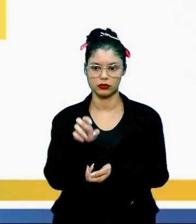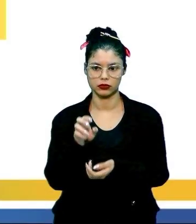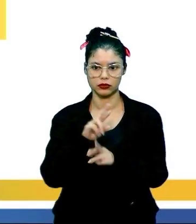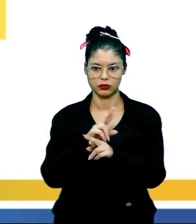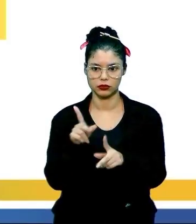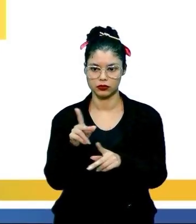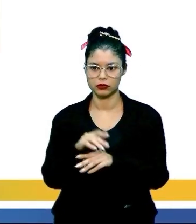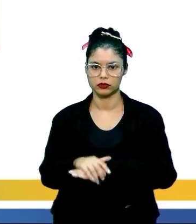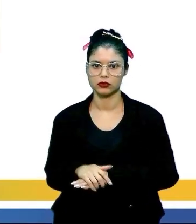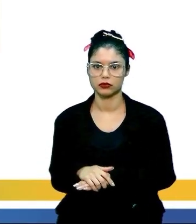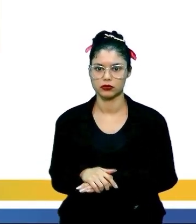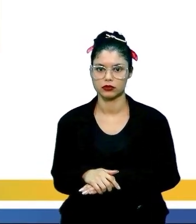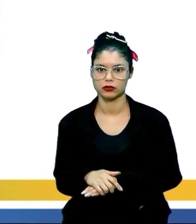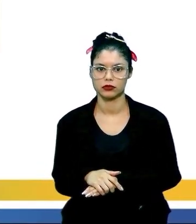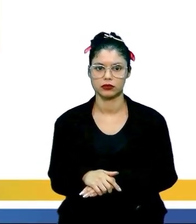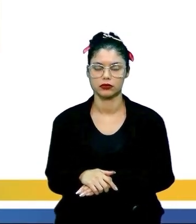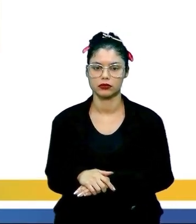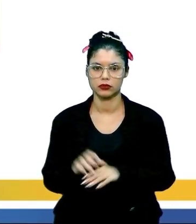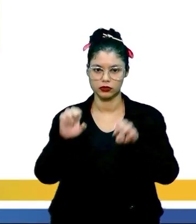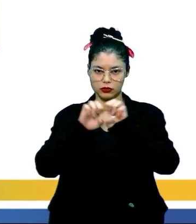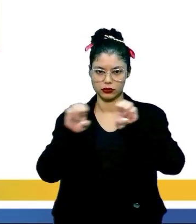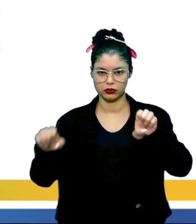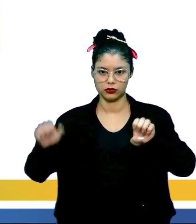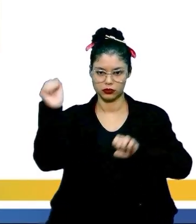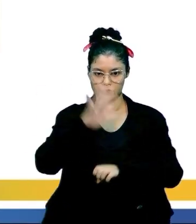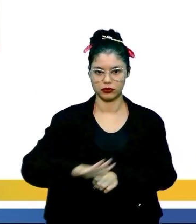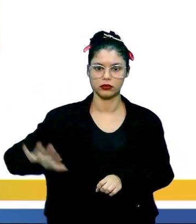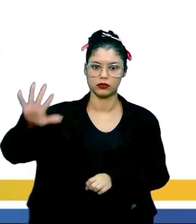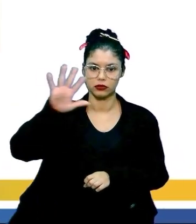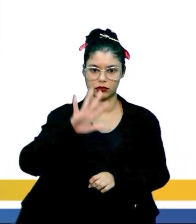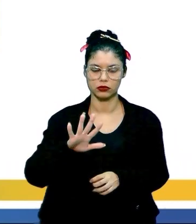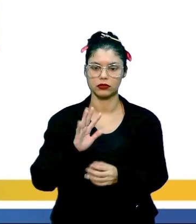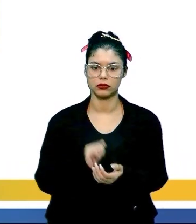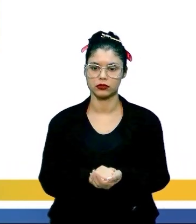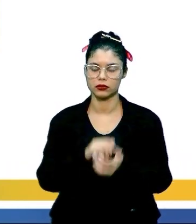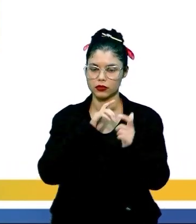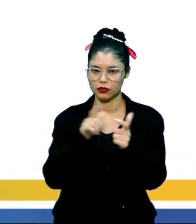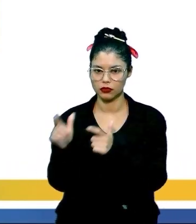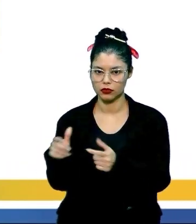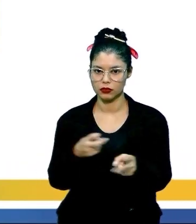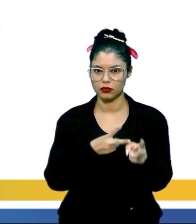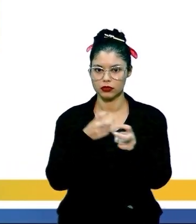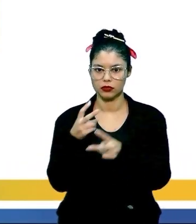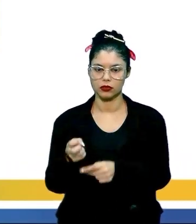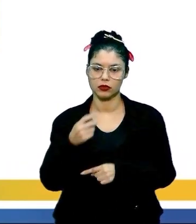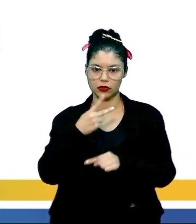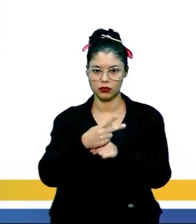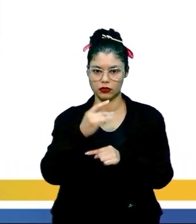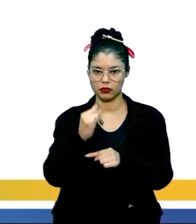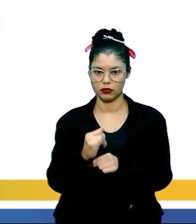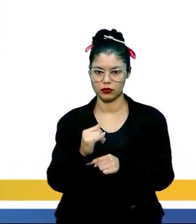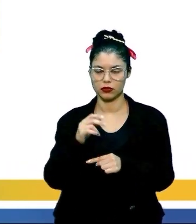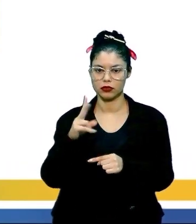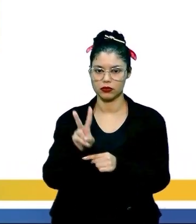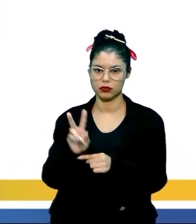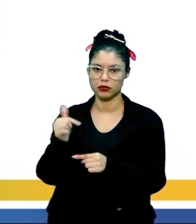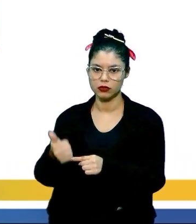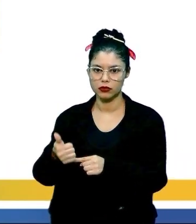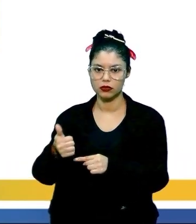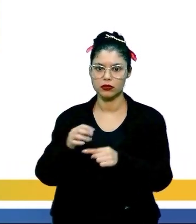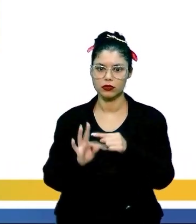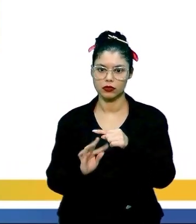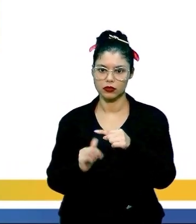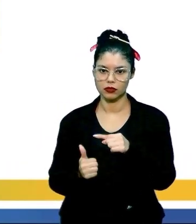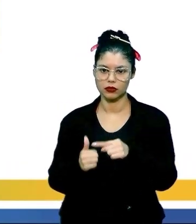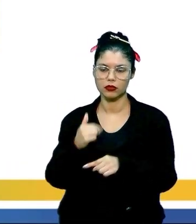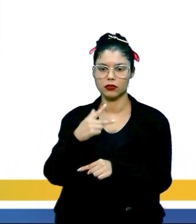Aí nós temos o que nós chamamos de equação geral de um gás, onde, percebam, eu vou ter P1 vezes V1 sobre